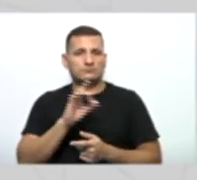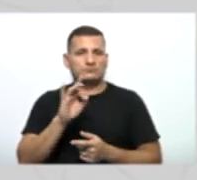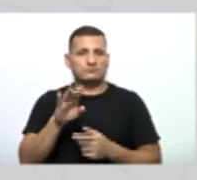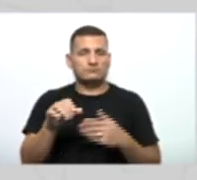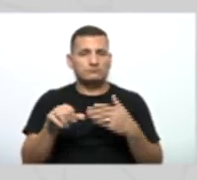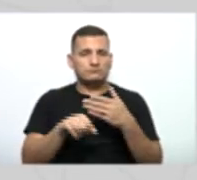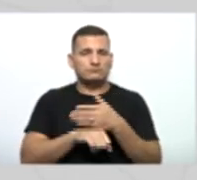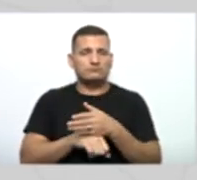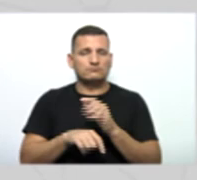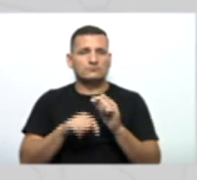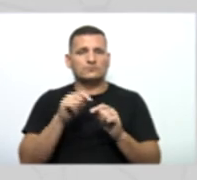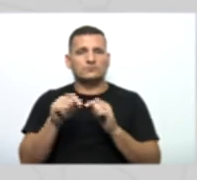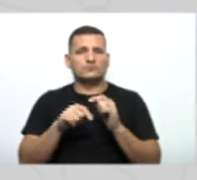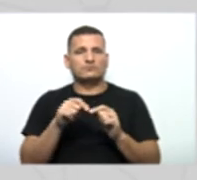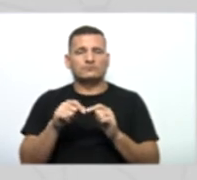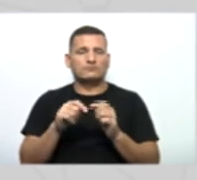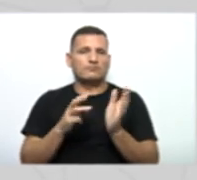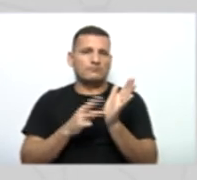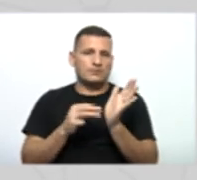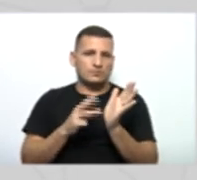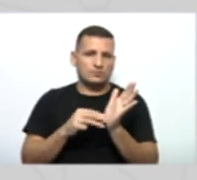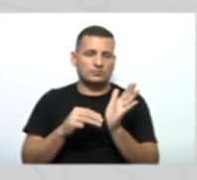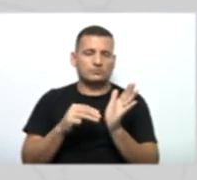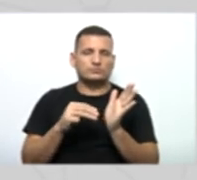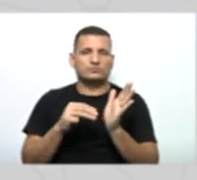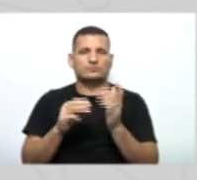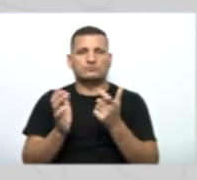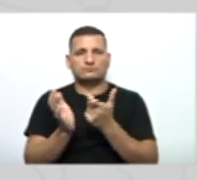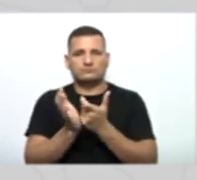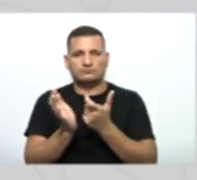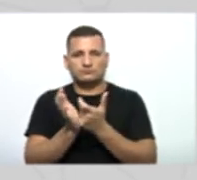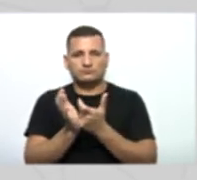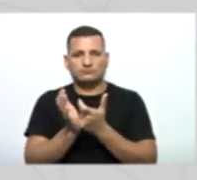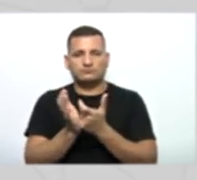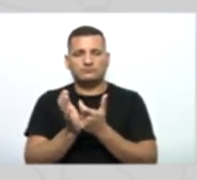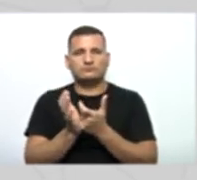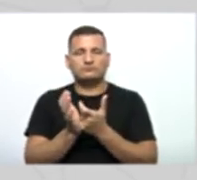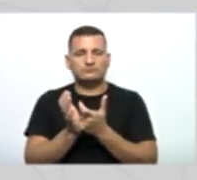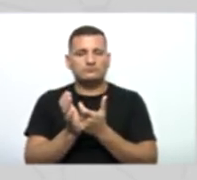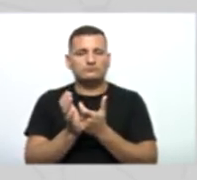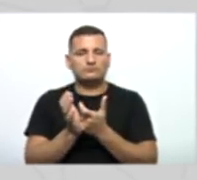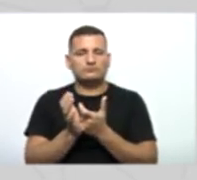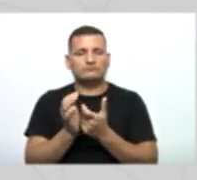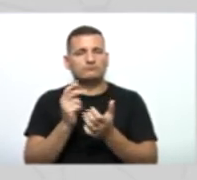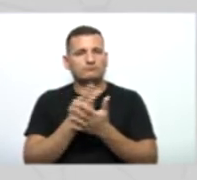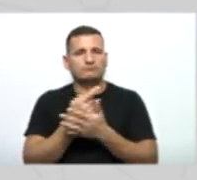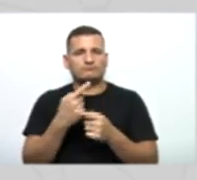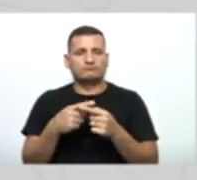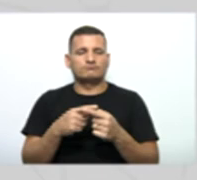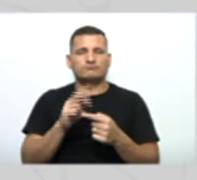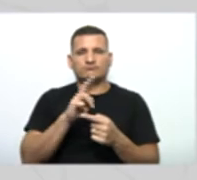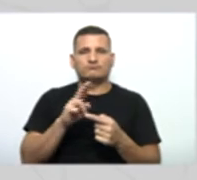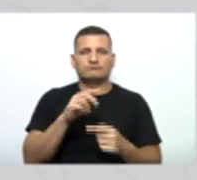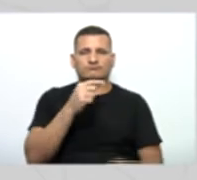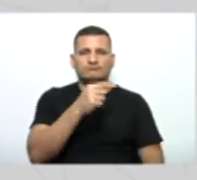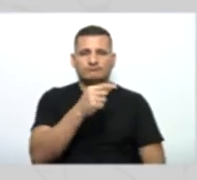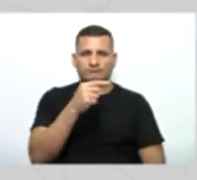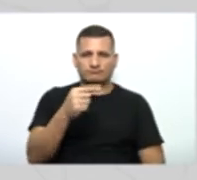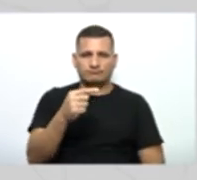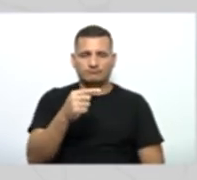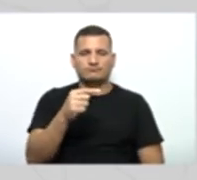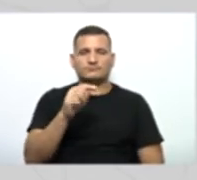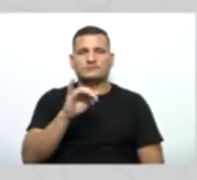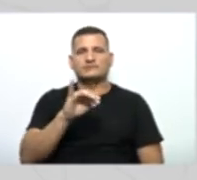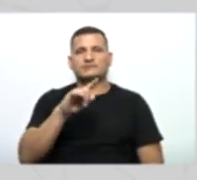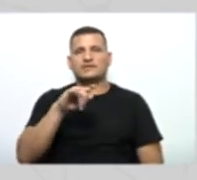acessados através do método de classe. Beleza? Isso acontece pela utilização dos dois underlines à esquerda do atributo idade,